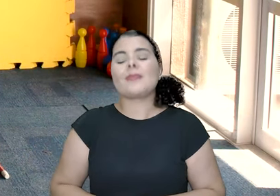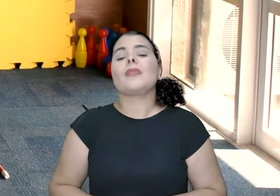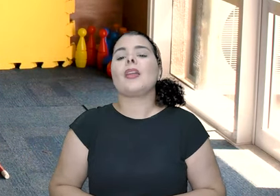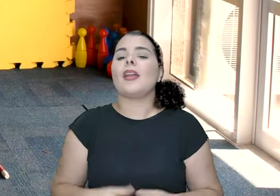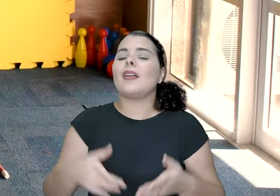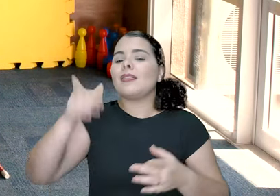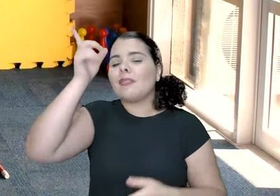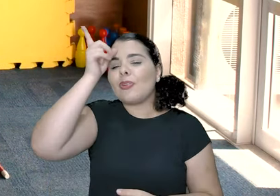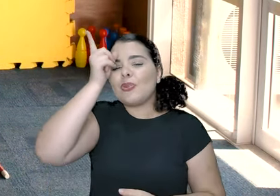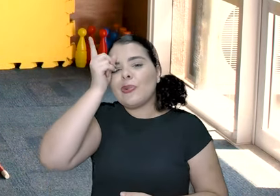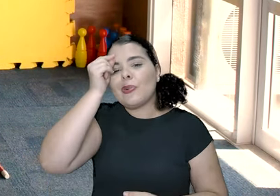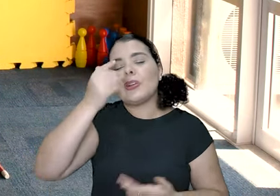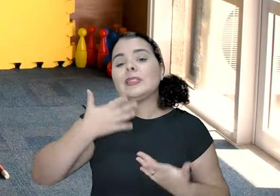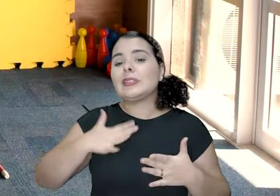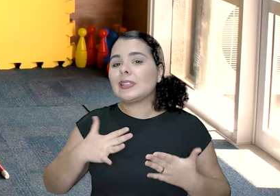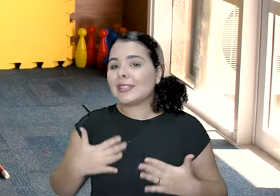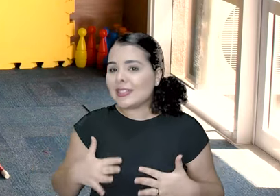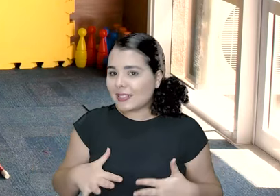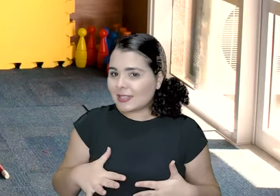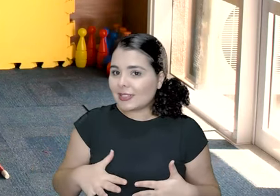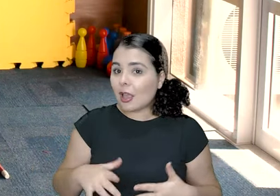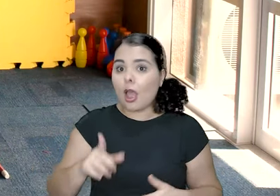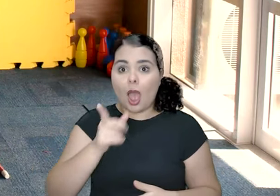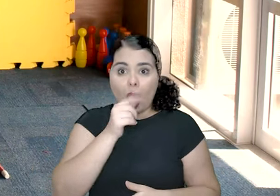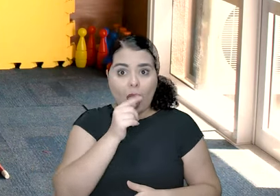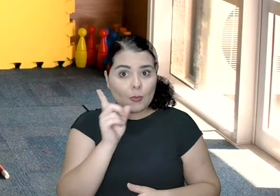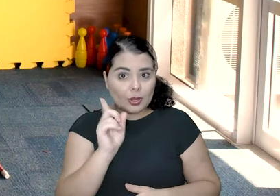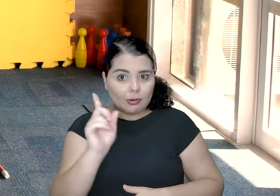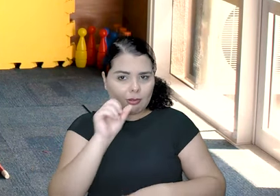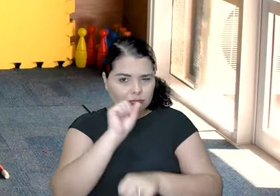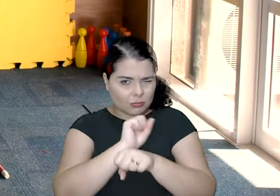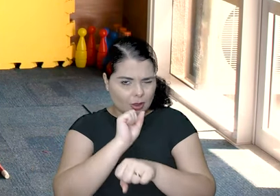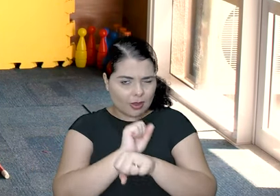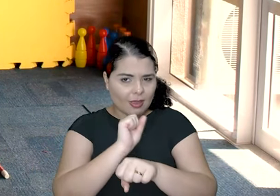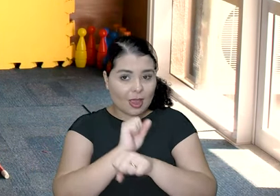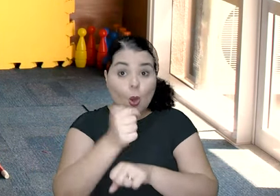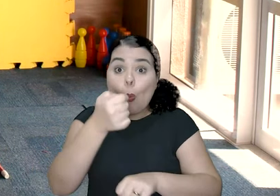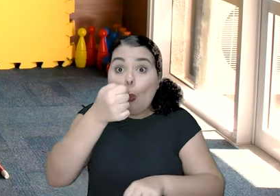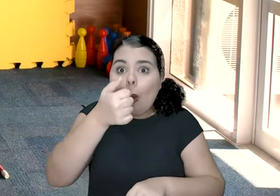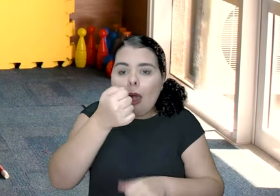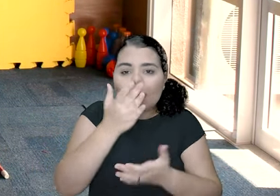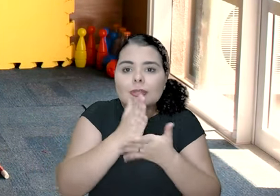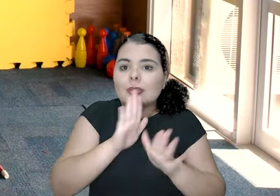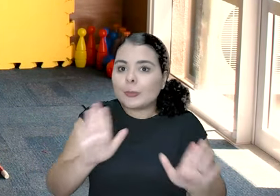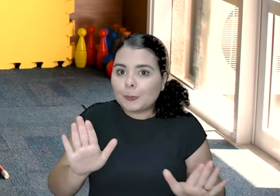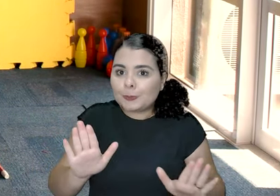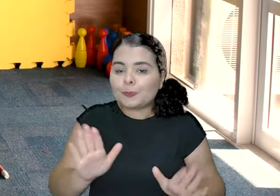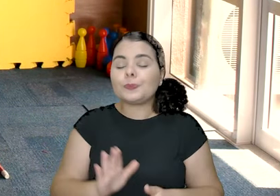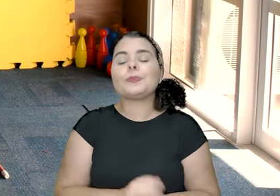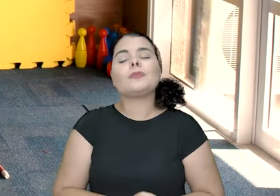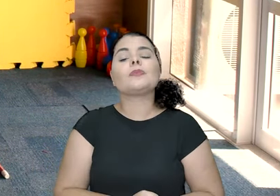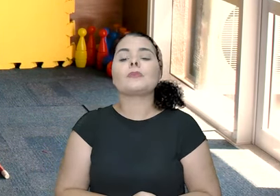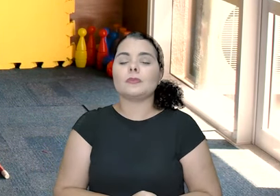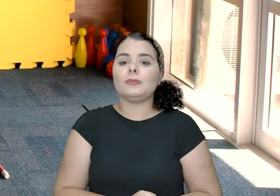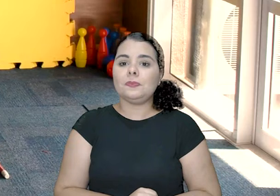Descansa um pouquinho. Não pega água agora, aguenta um pouquinho, vamos terminar.